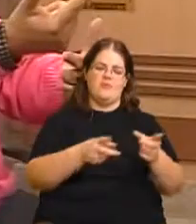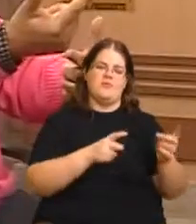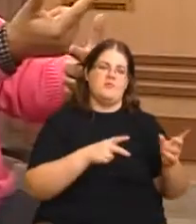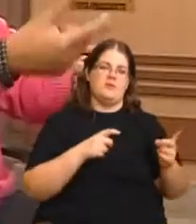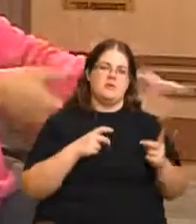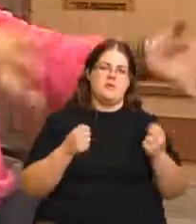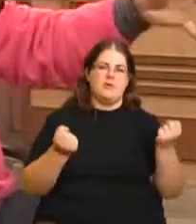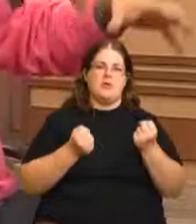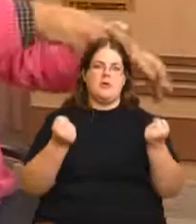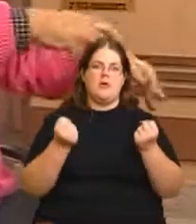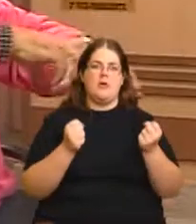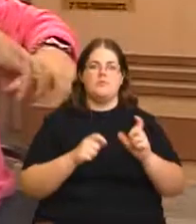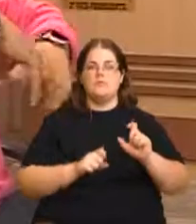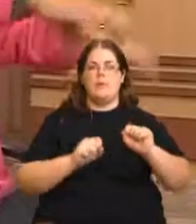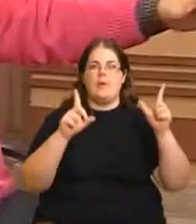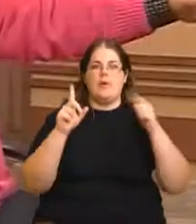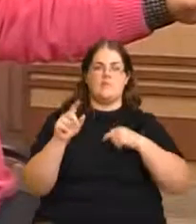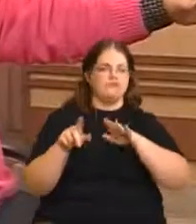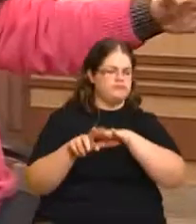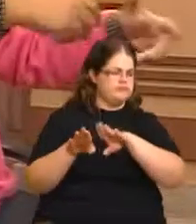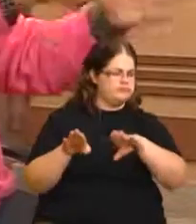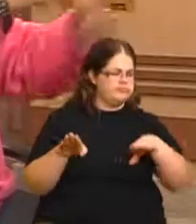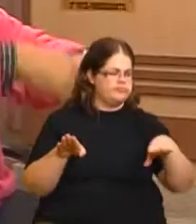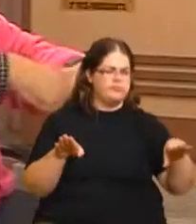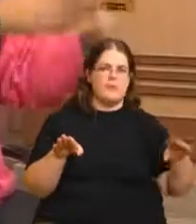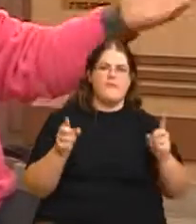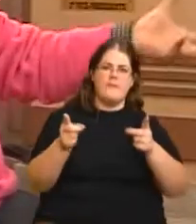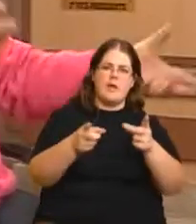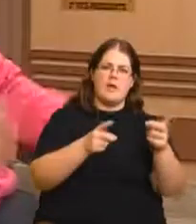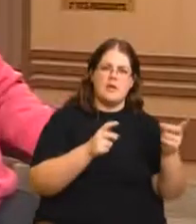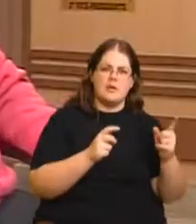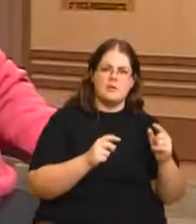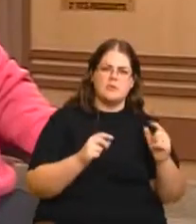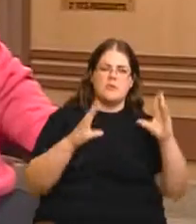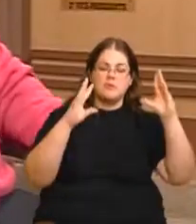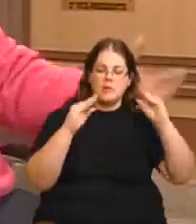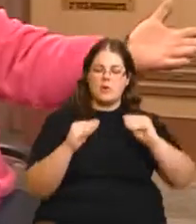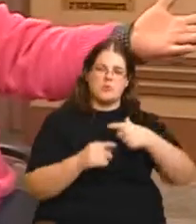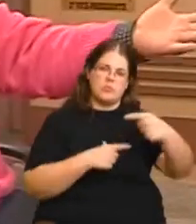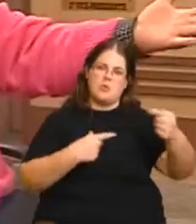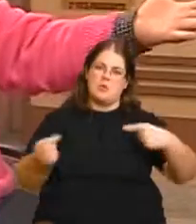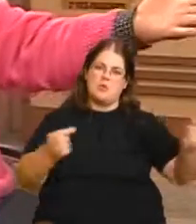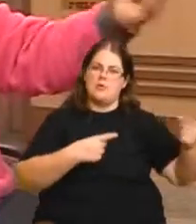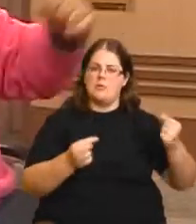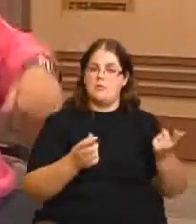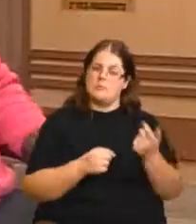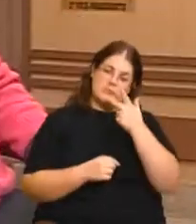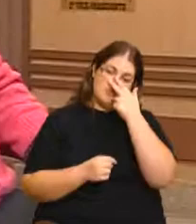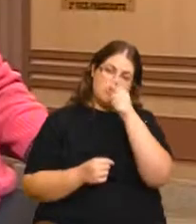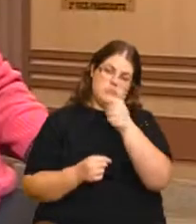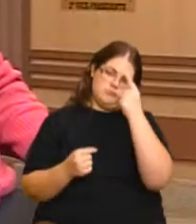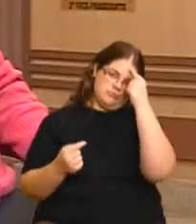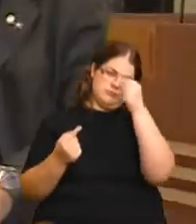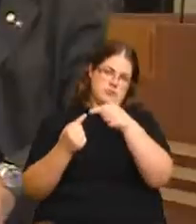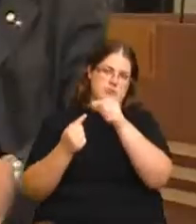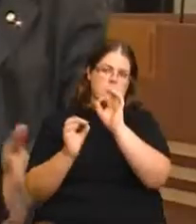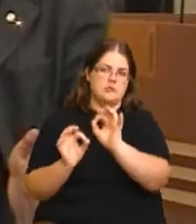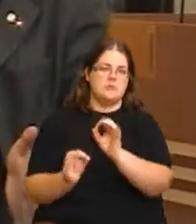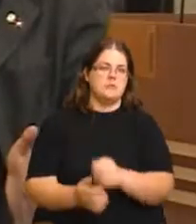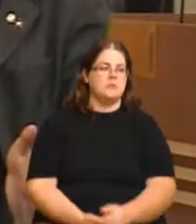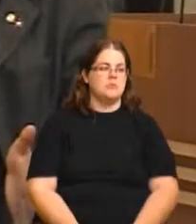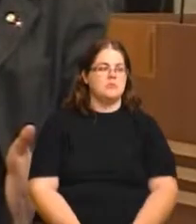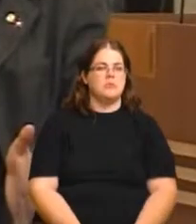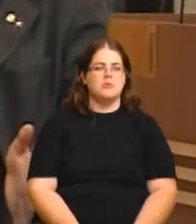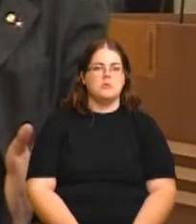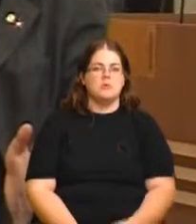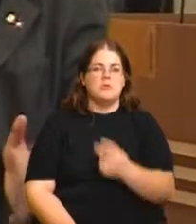sem ter concessionária. Vai lá de manhã, bota os carros, vende, no fim do dia retira. Exatamente o que o vereador está falando. Então, esse é